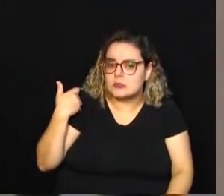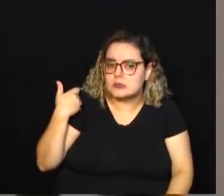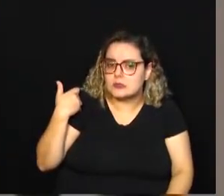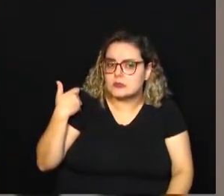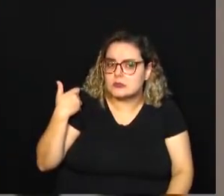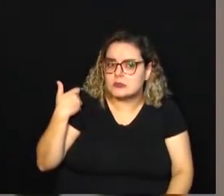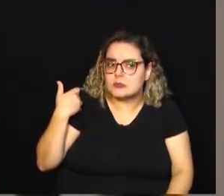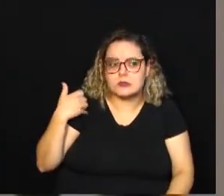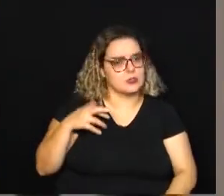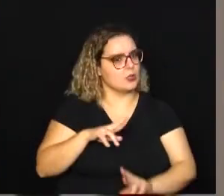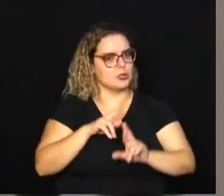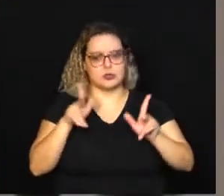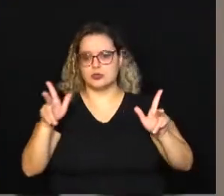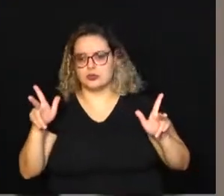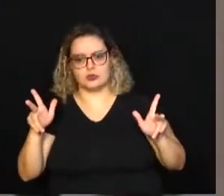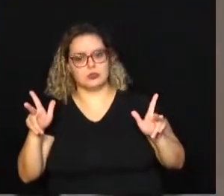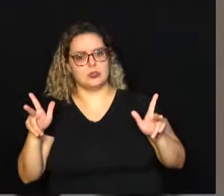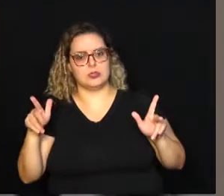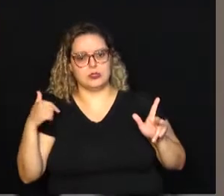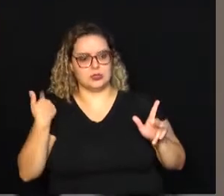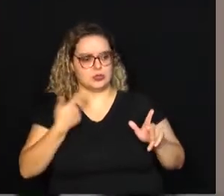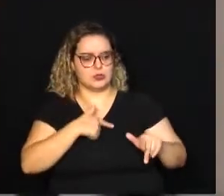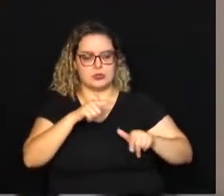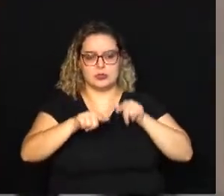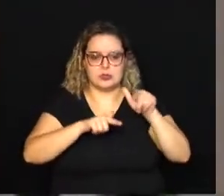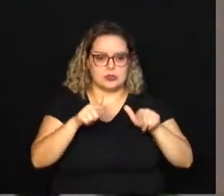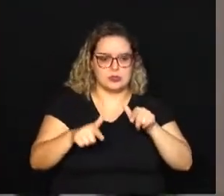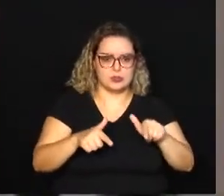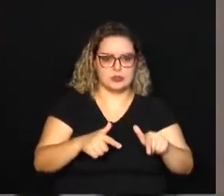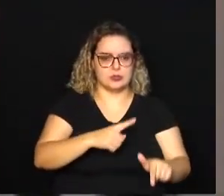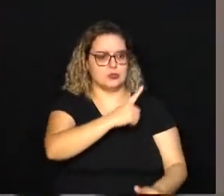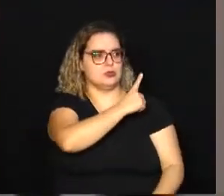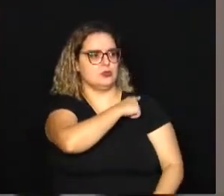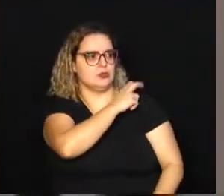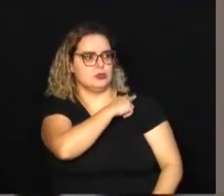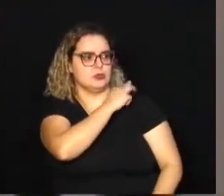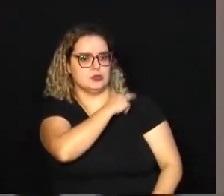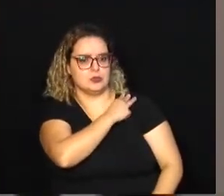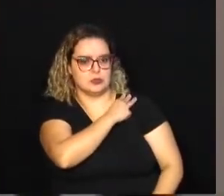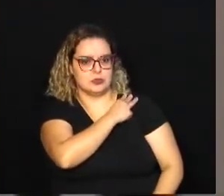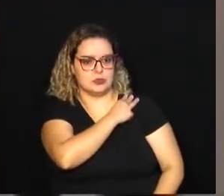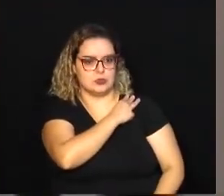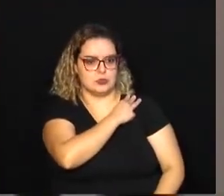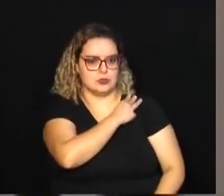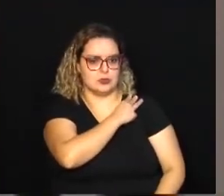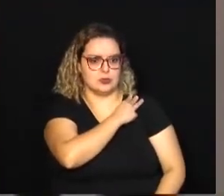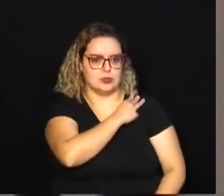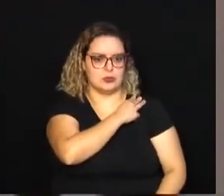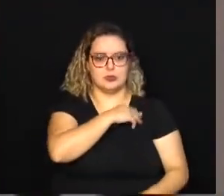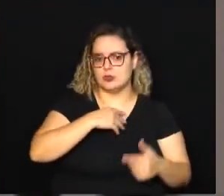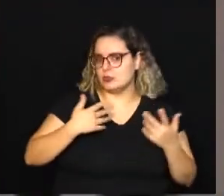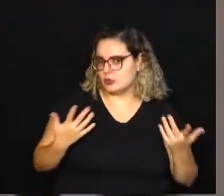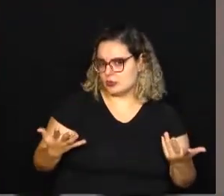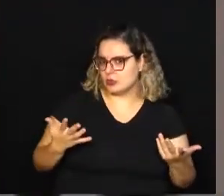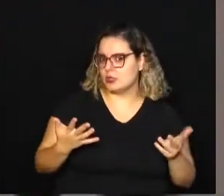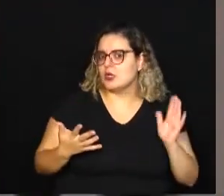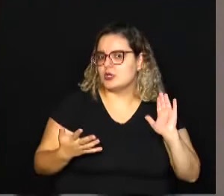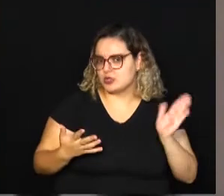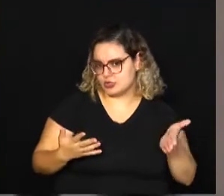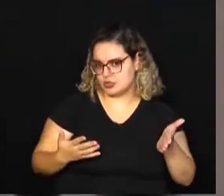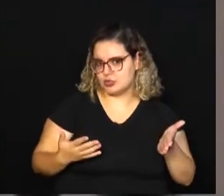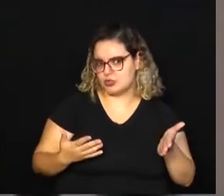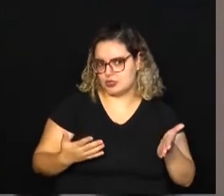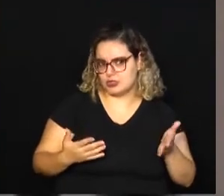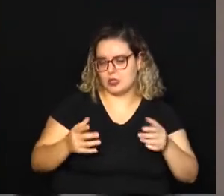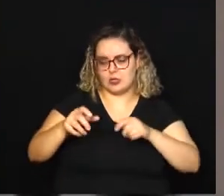mesma coisa que a gente trabalha como menino do ensino médio, como uma pessoa que já está no ensino